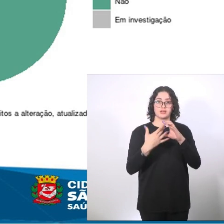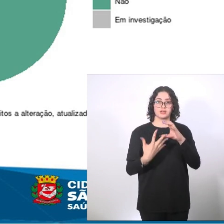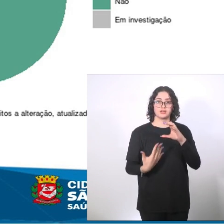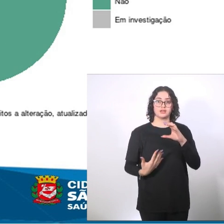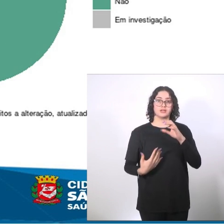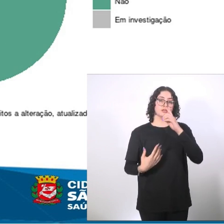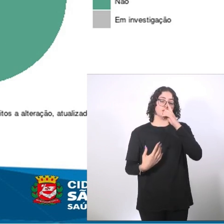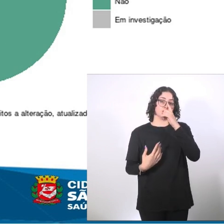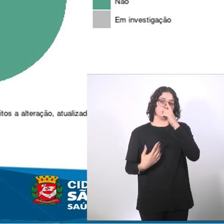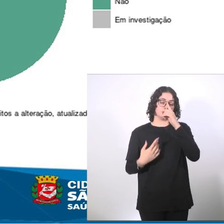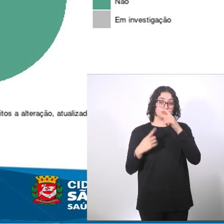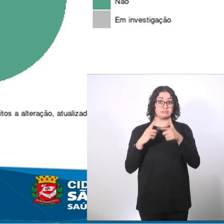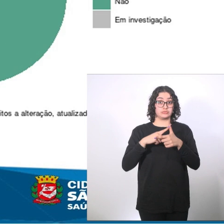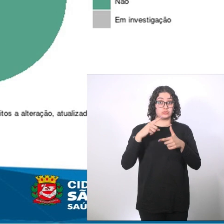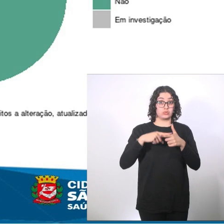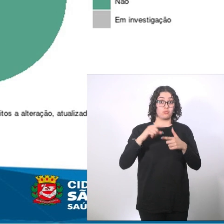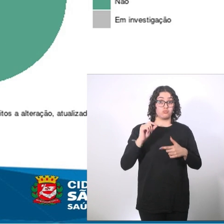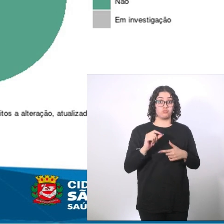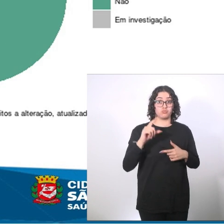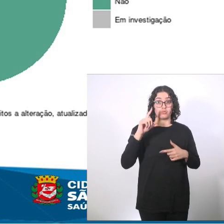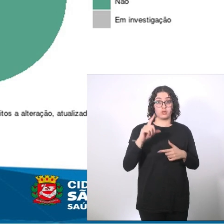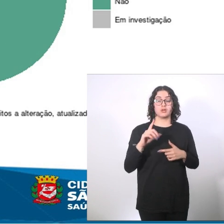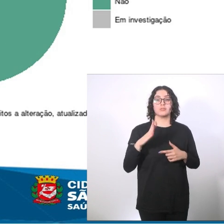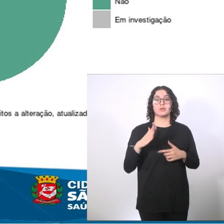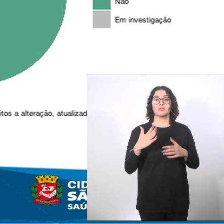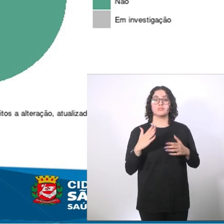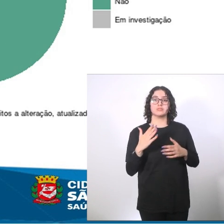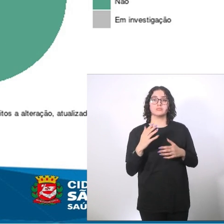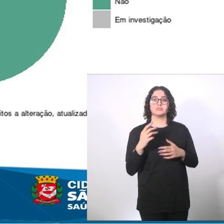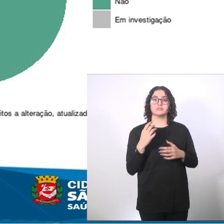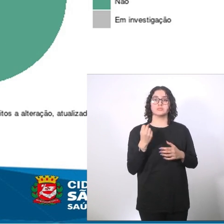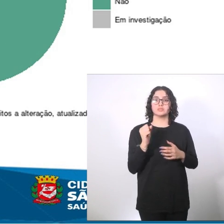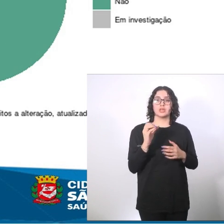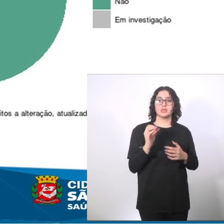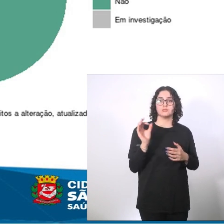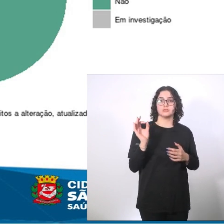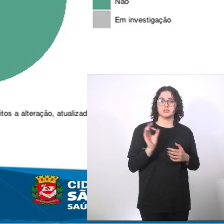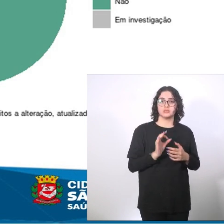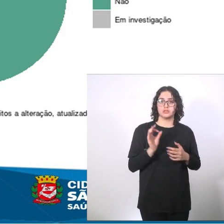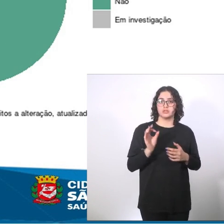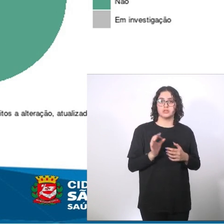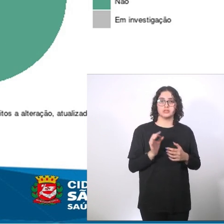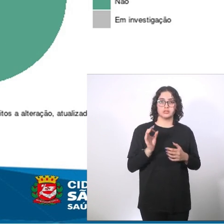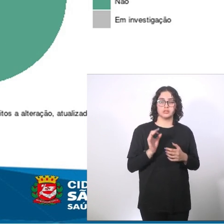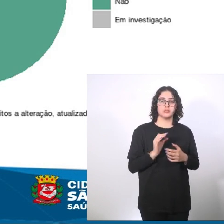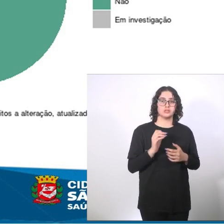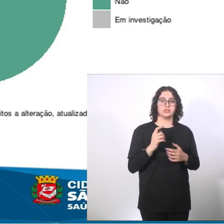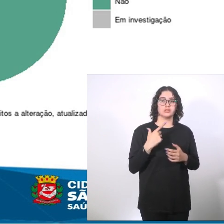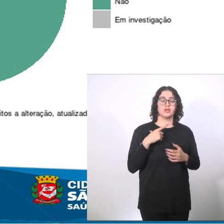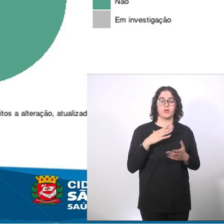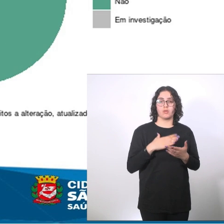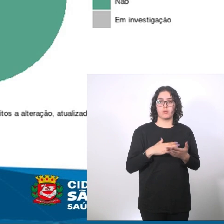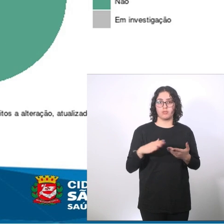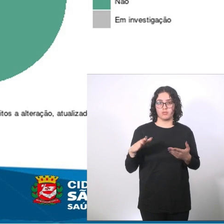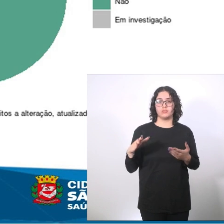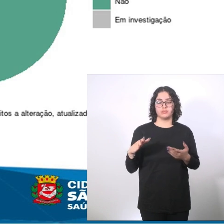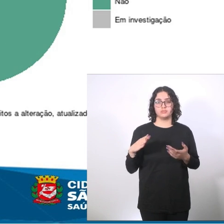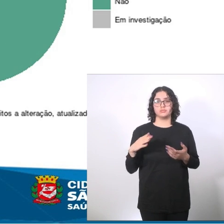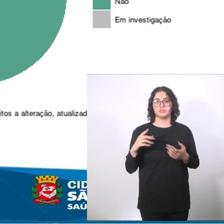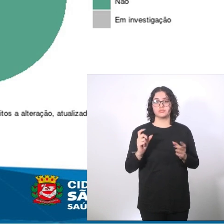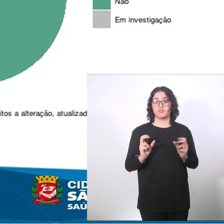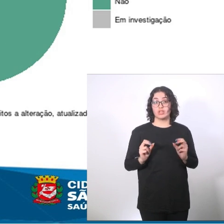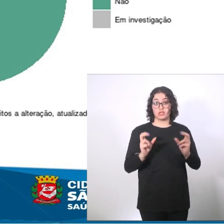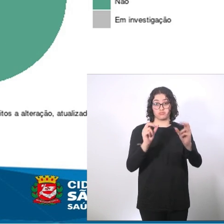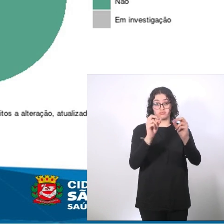já, um grande percentual, próximo a quase 80%, que não houve deslocamento, ou seja, no início da entrada desse vírus